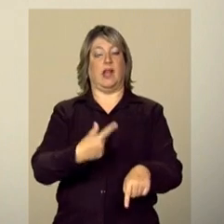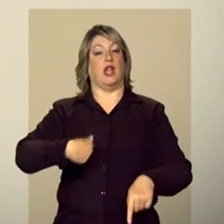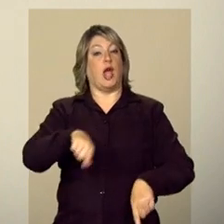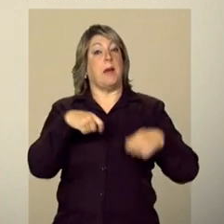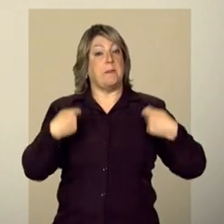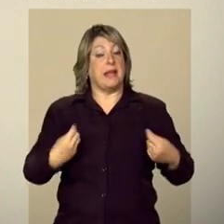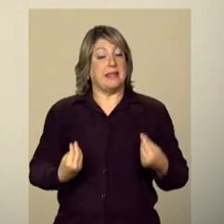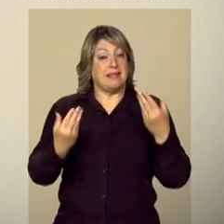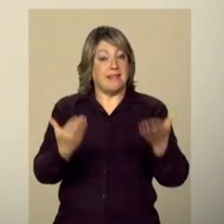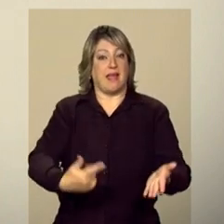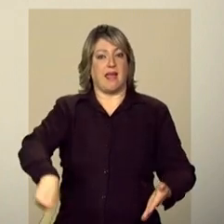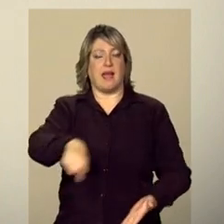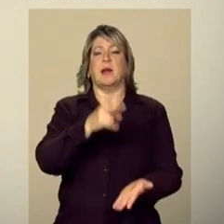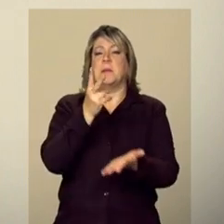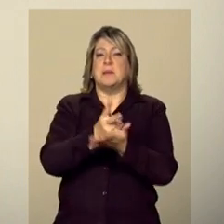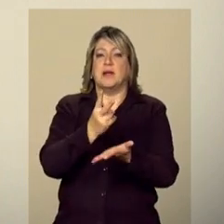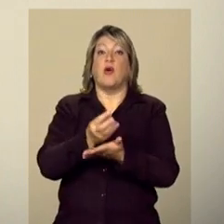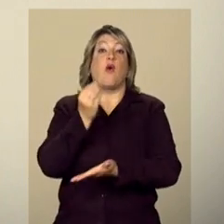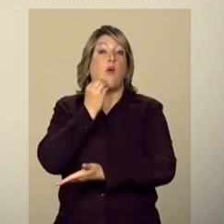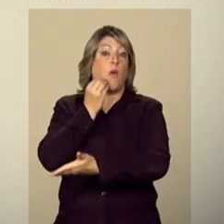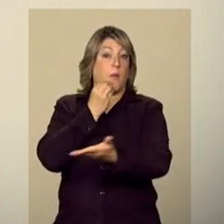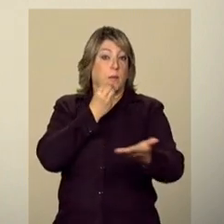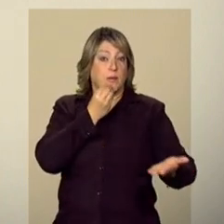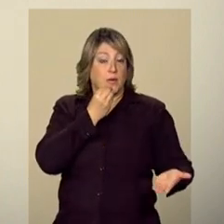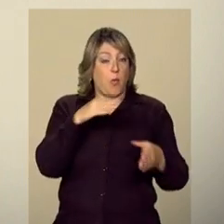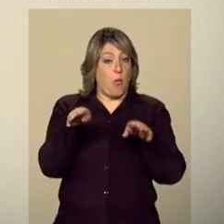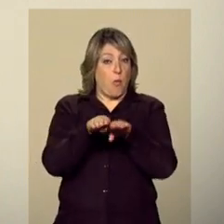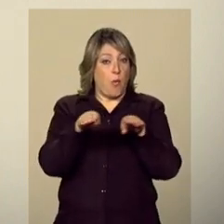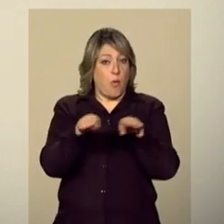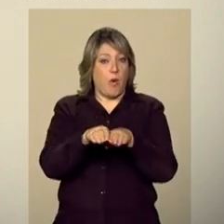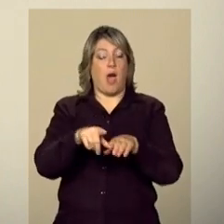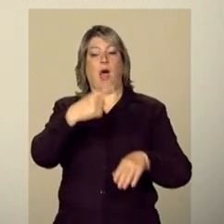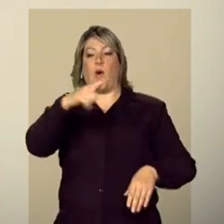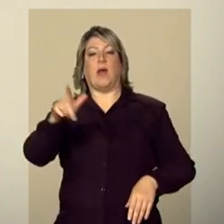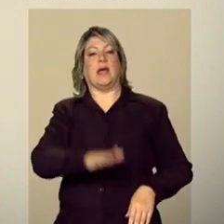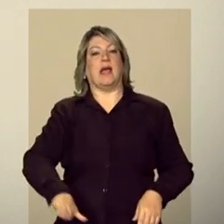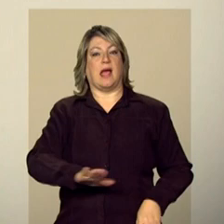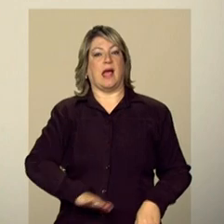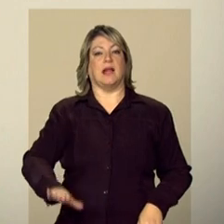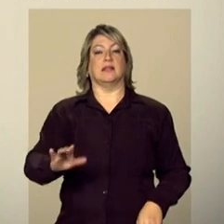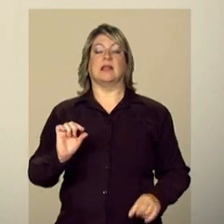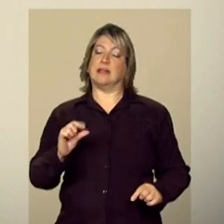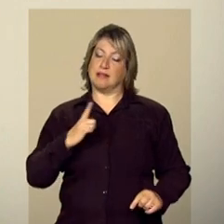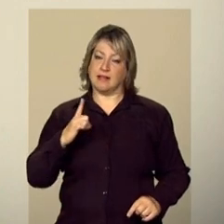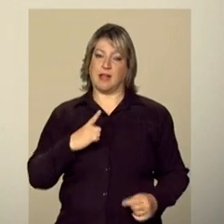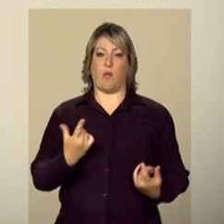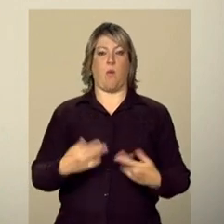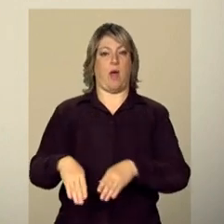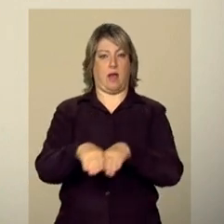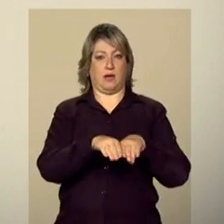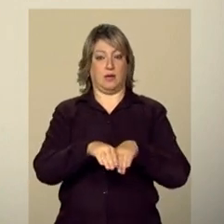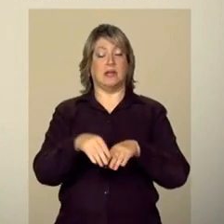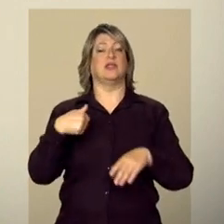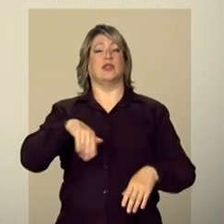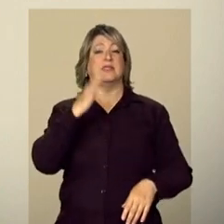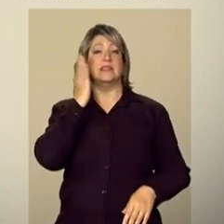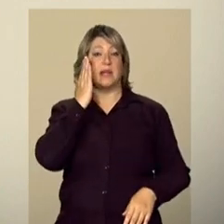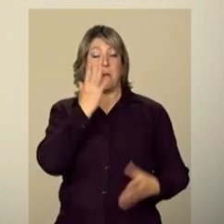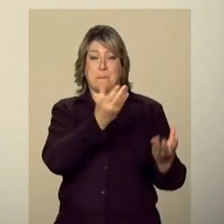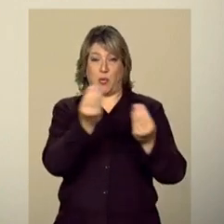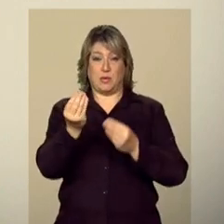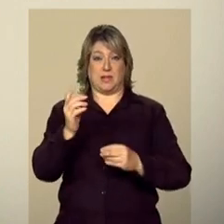dar a eles as mesmas oportunidades que as outras crianças tem sabemos que muitas crianças com